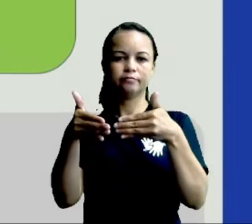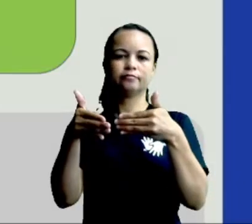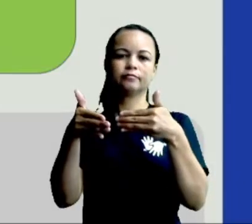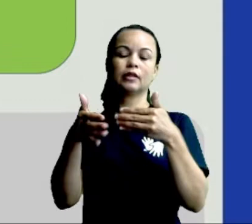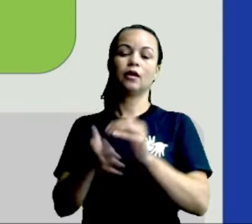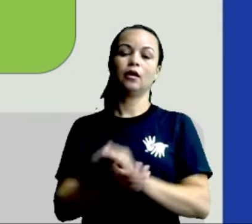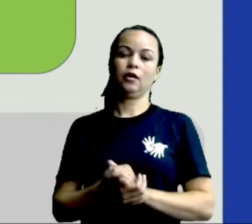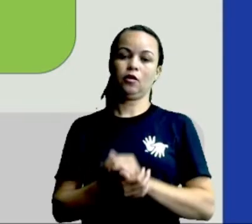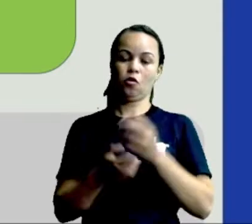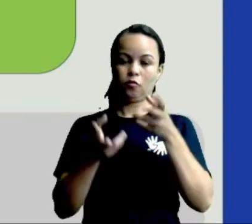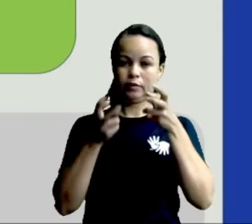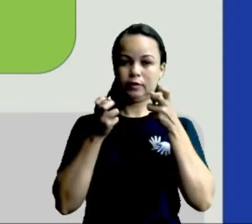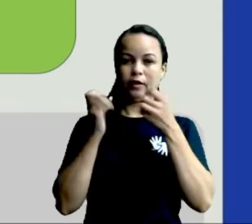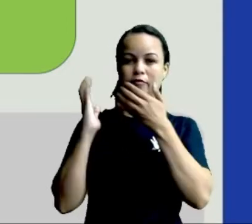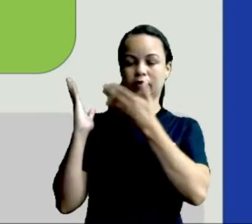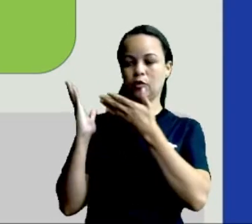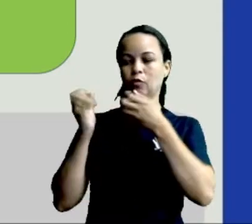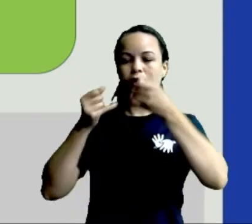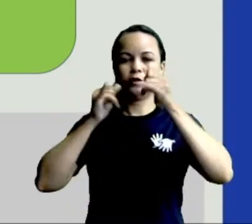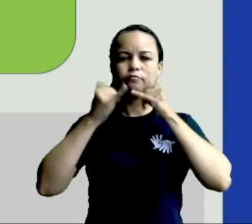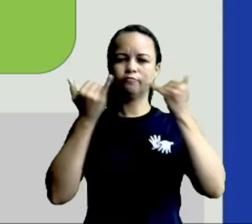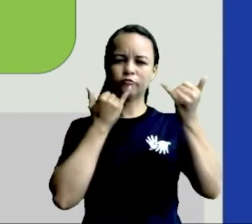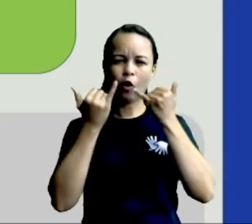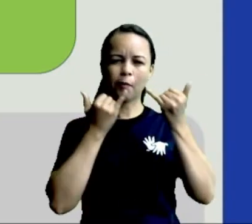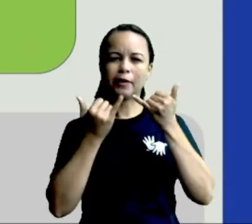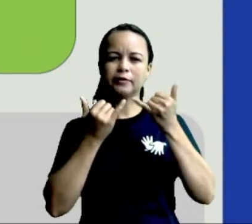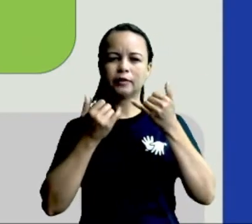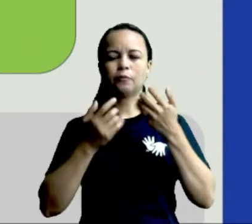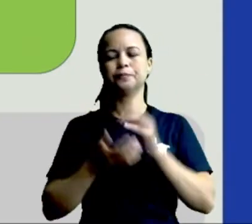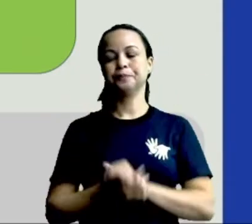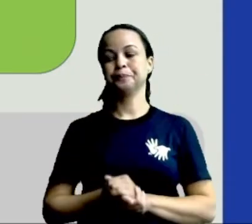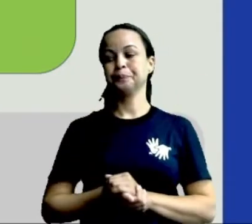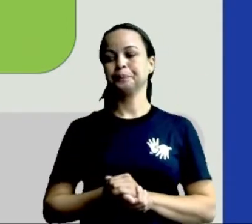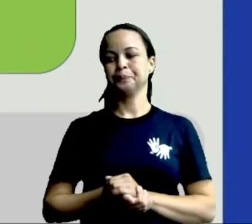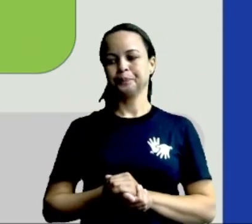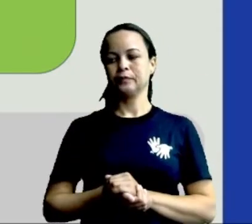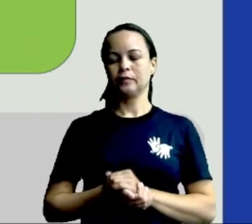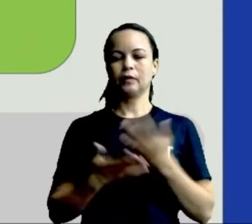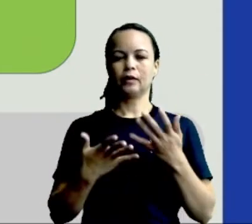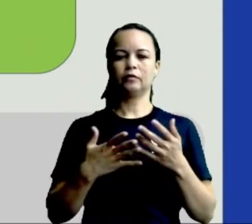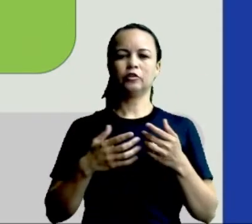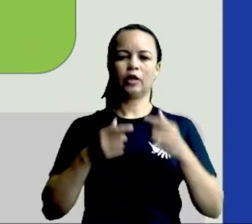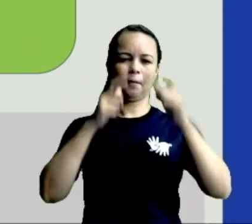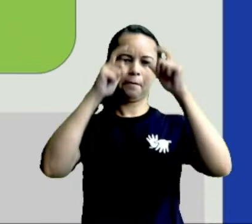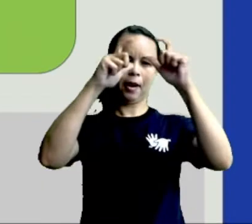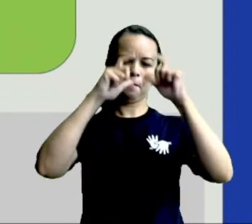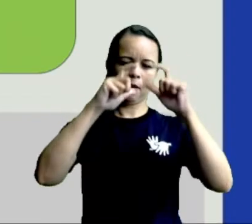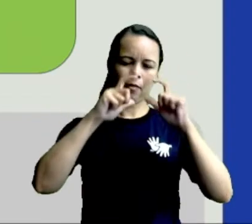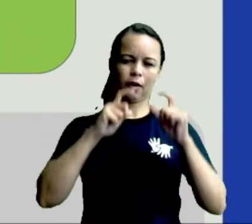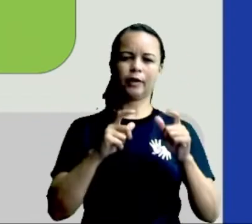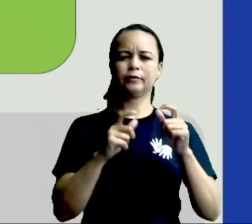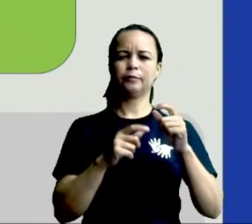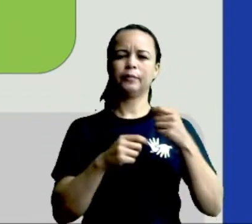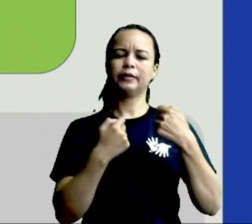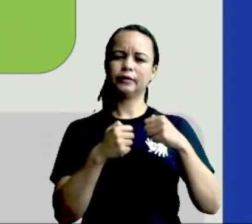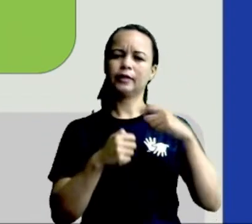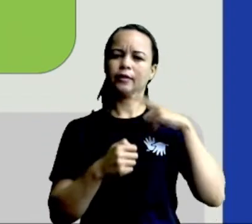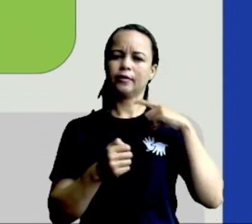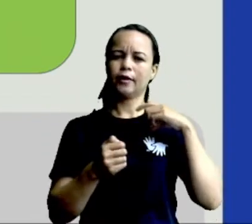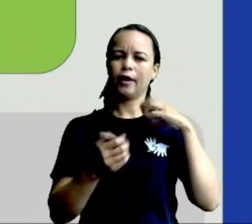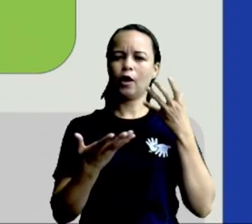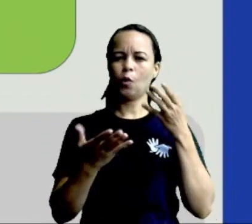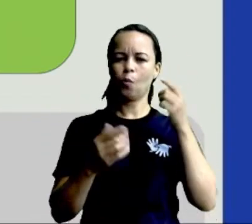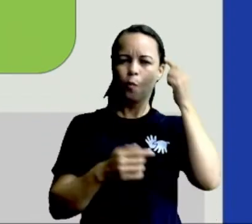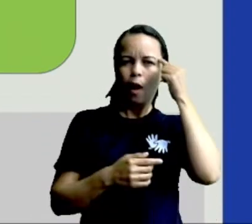sobre essa inserção de novas informações. Diz que em cada parágrafo deve ter o quê? Uma ideia central.